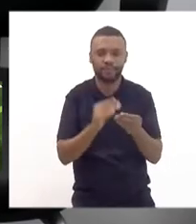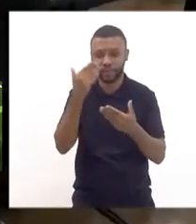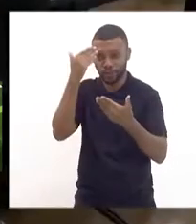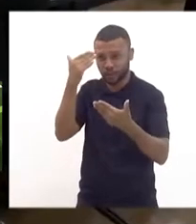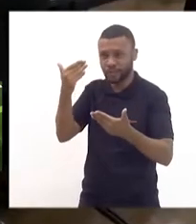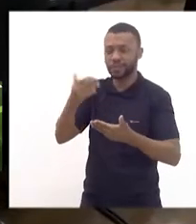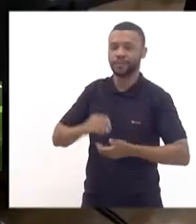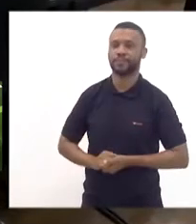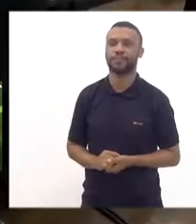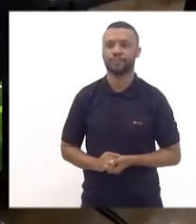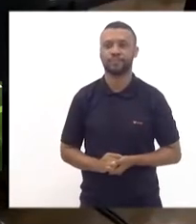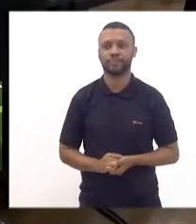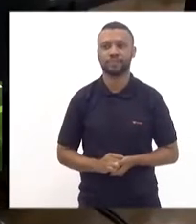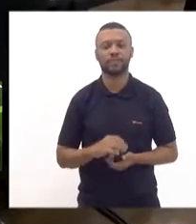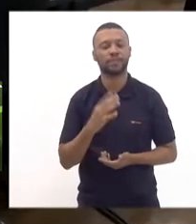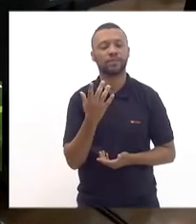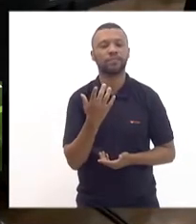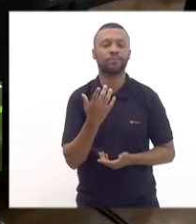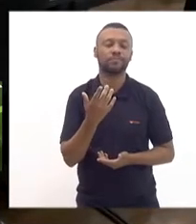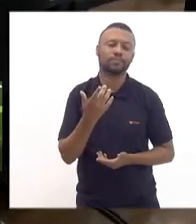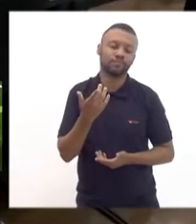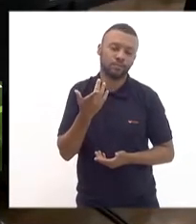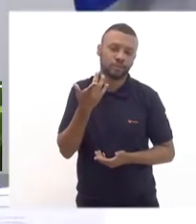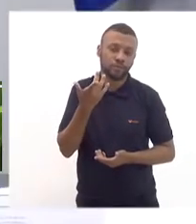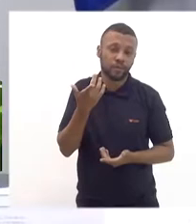doutor. Eu acho, por uma ordem até